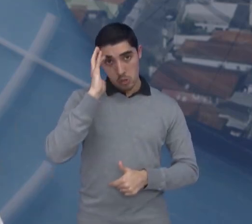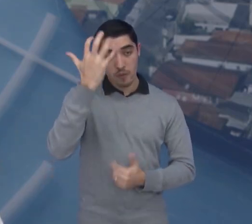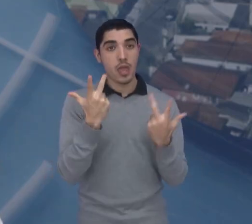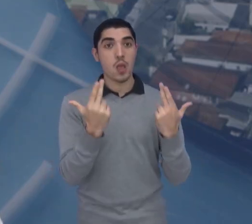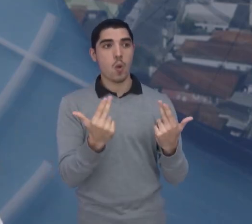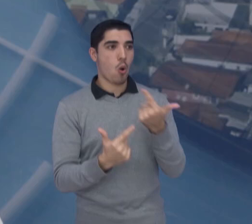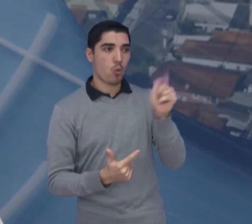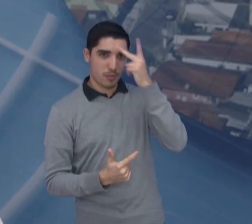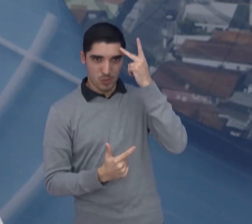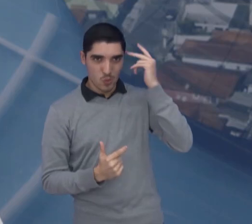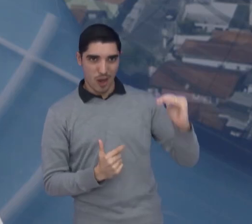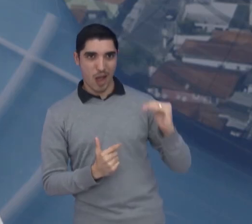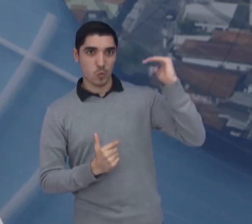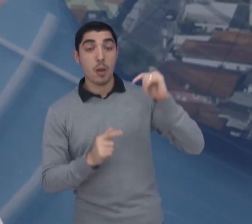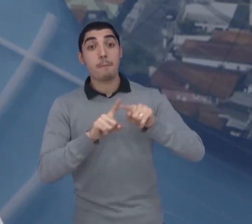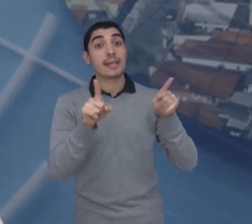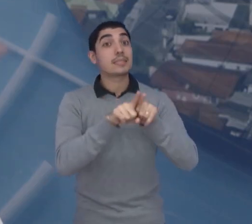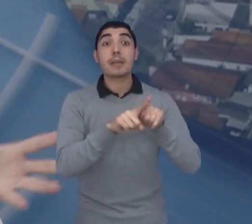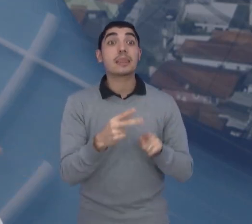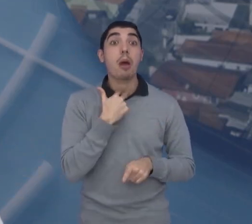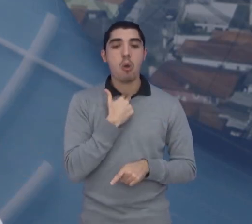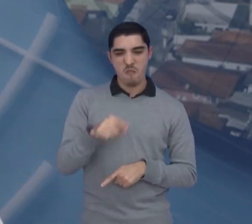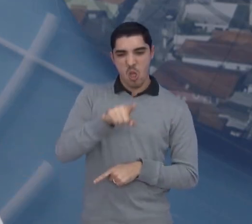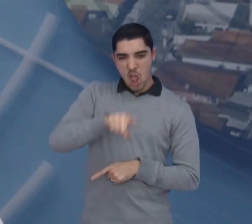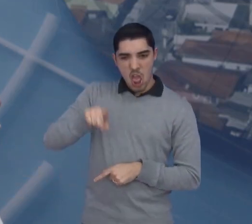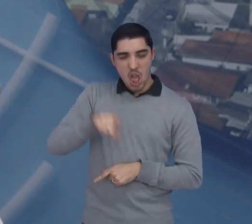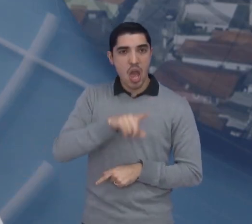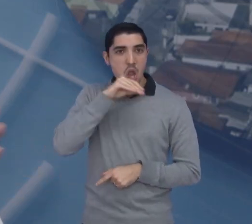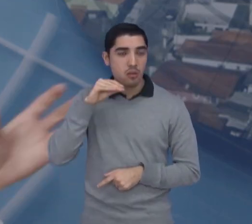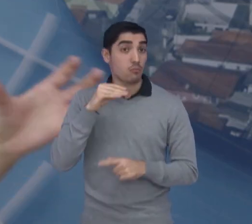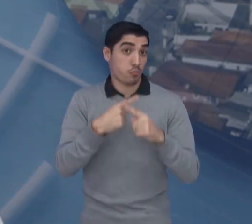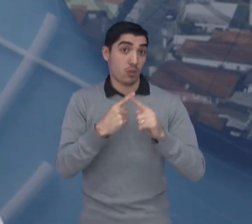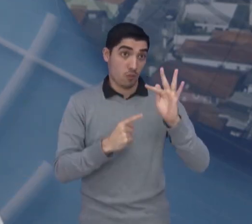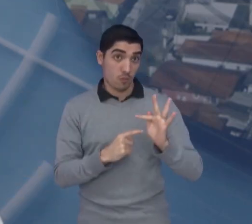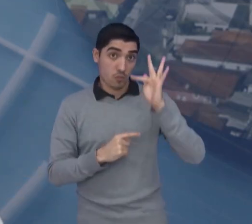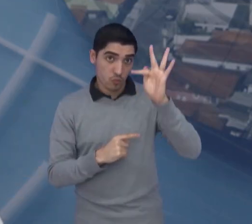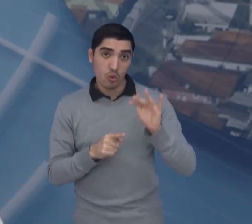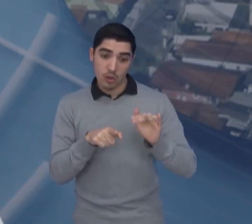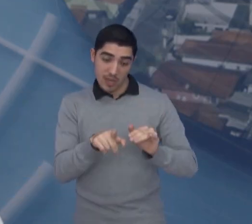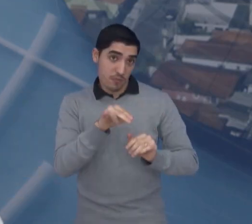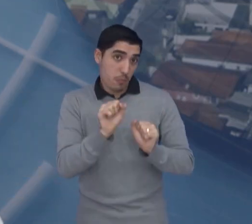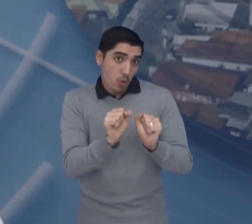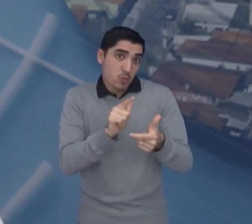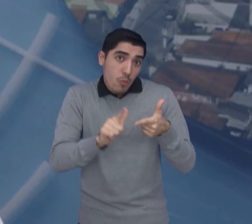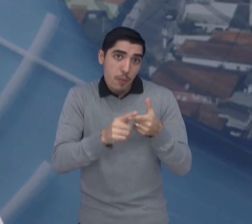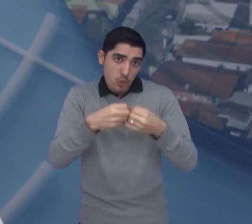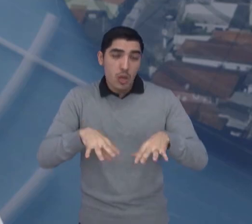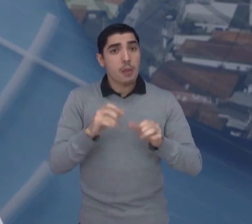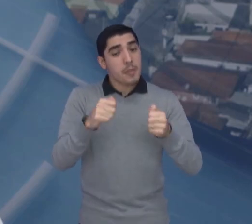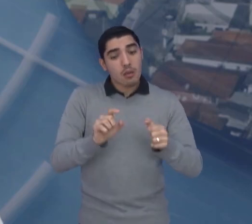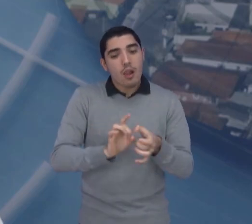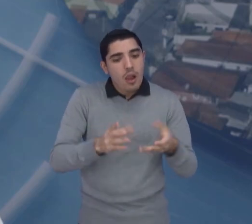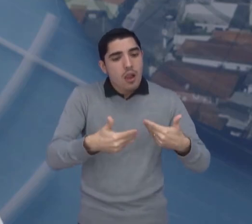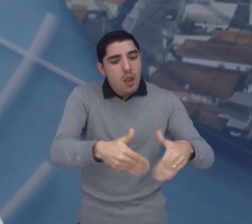para prender totalmente, porque senão, em algum momento da vida, ele também vai ter esse problema, né? É importante deixar a pessoa viver. Perfeito. Né?